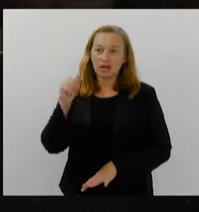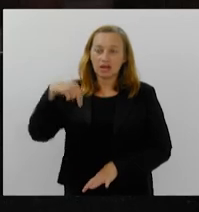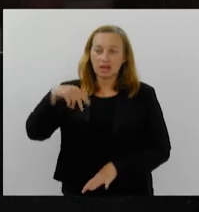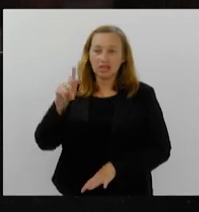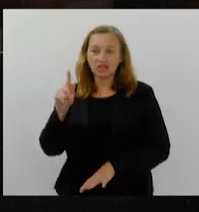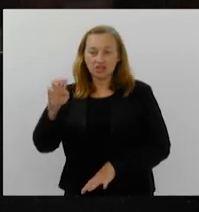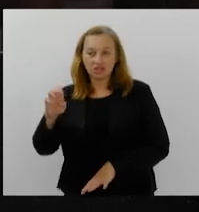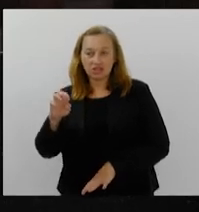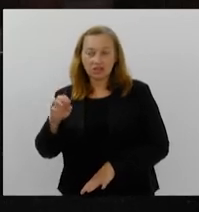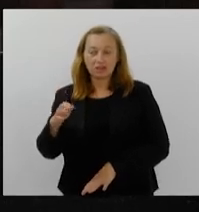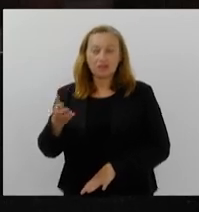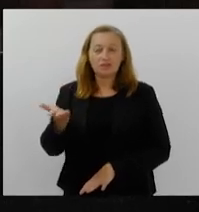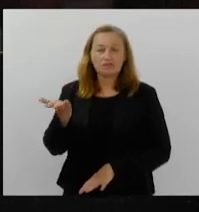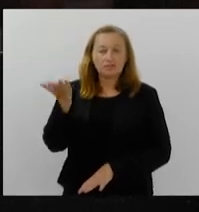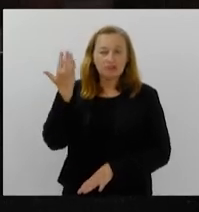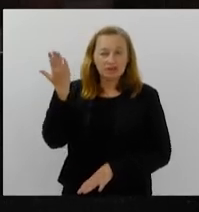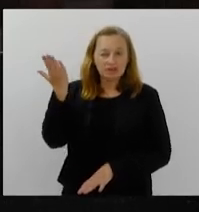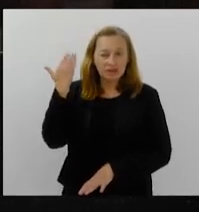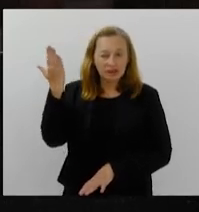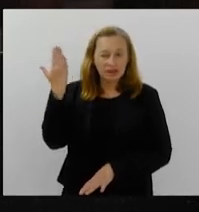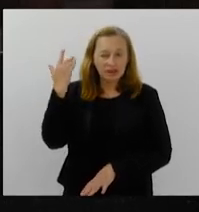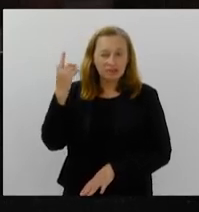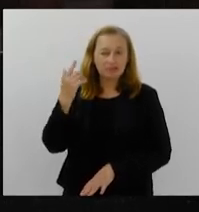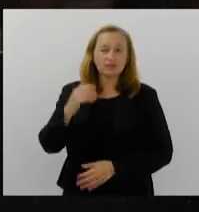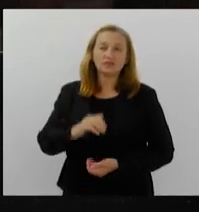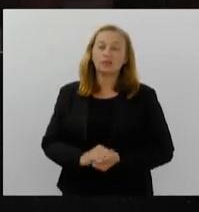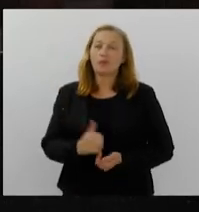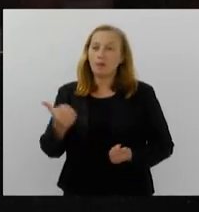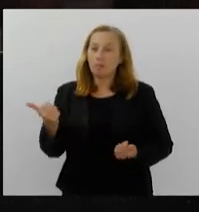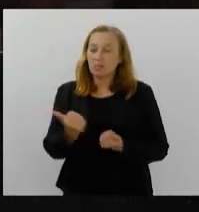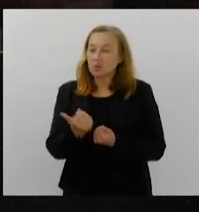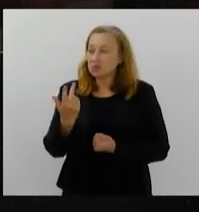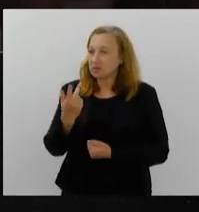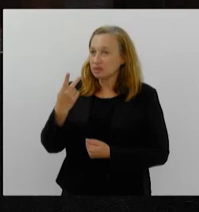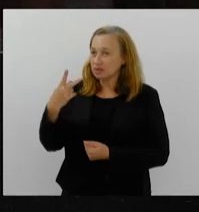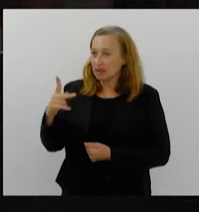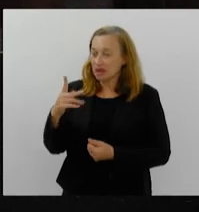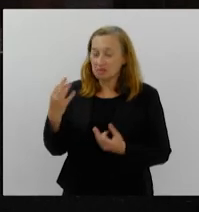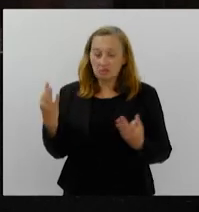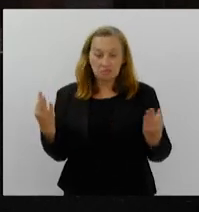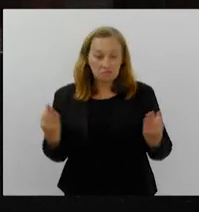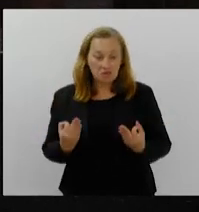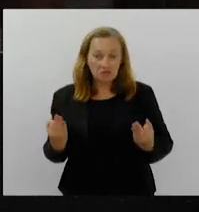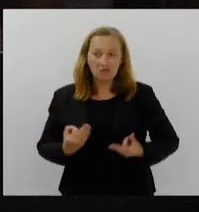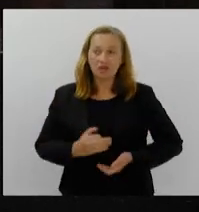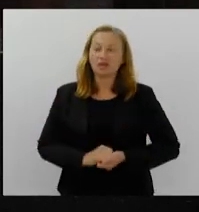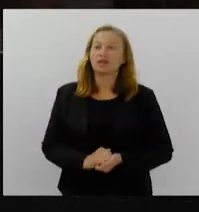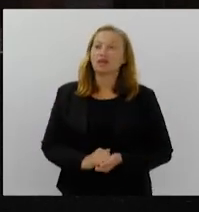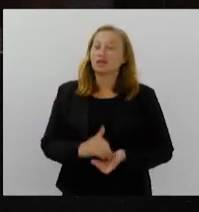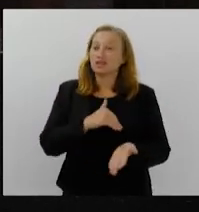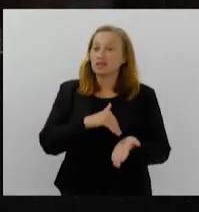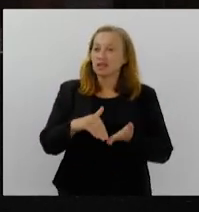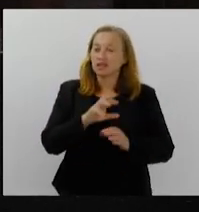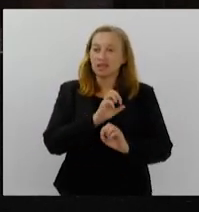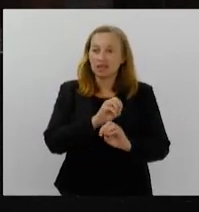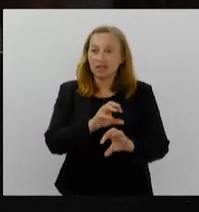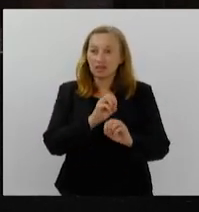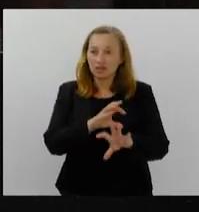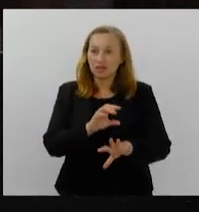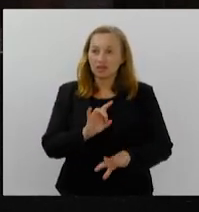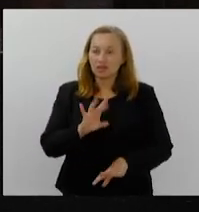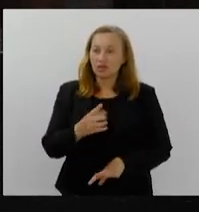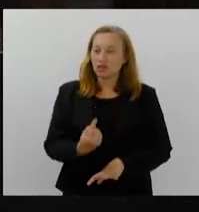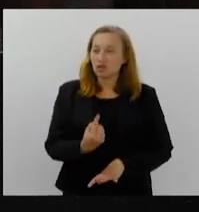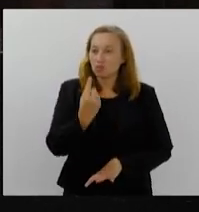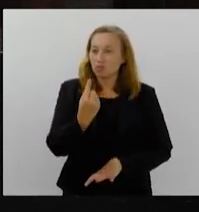na época que ela era secretária, o apoio que ela me deu foi fundamental. A secretária de Educação de Caxias só tinha só um